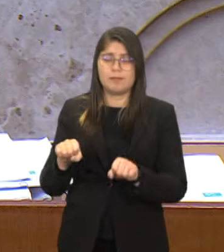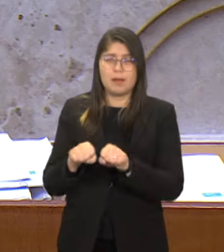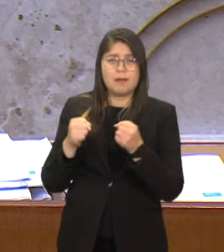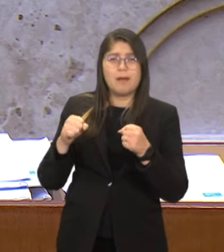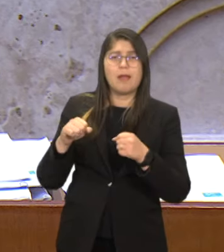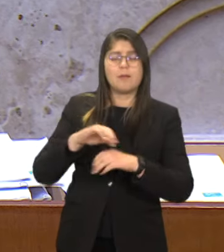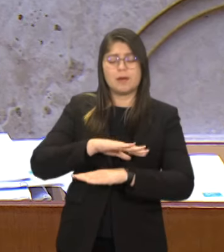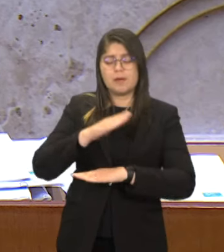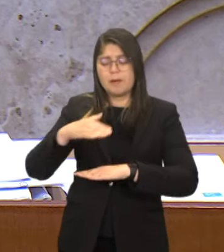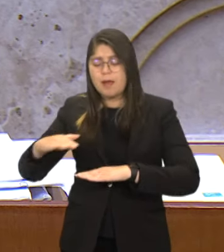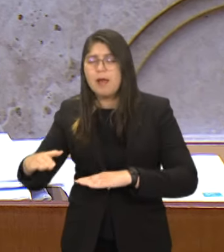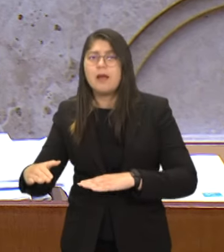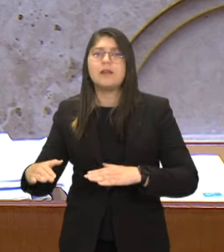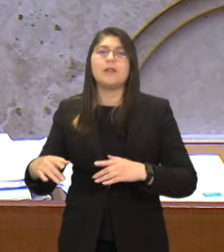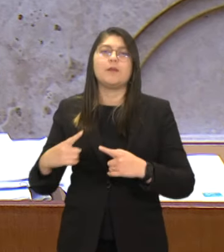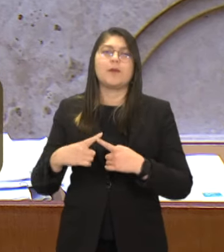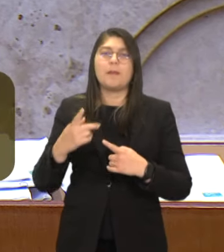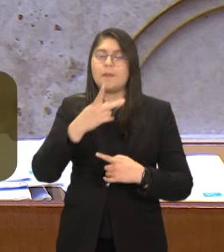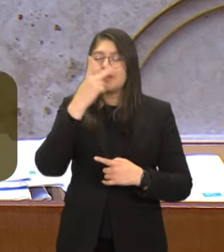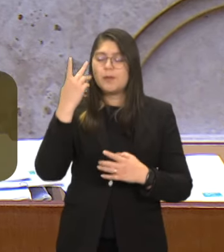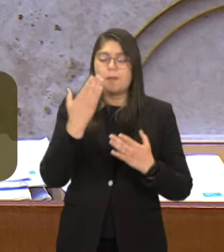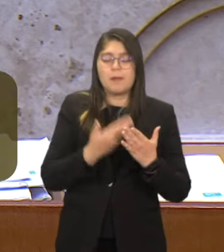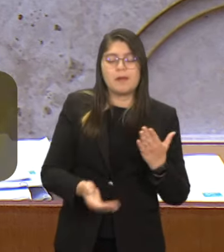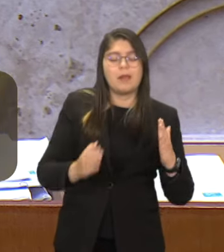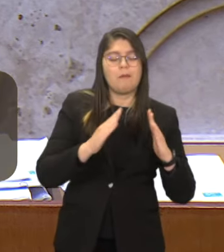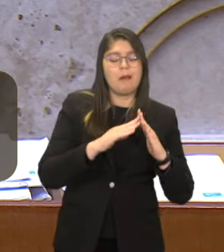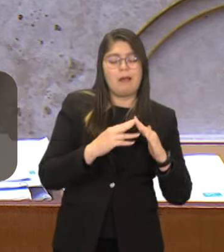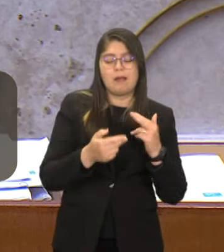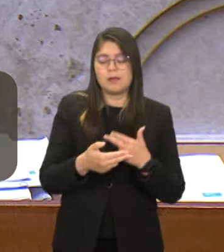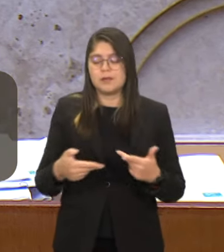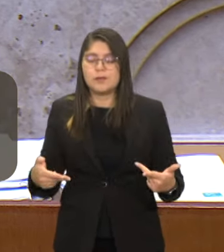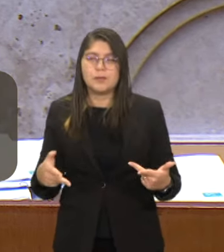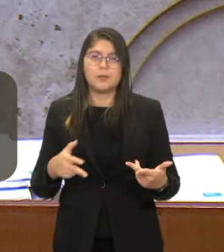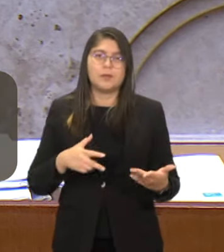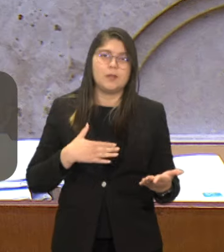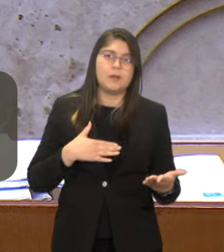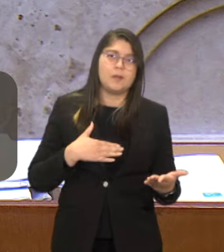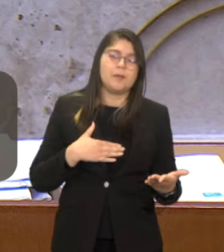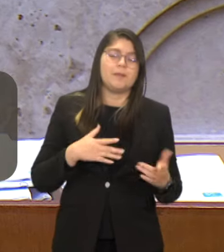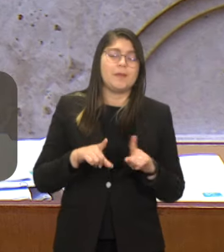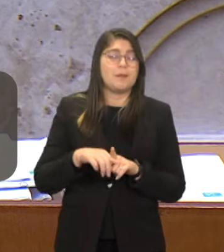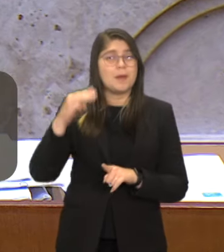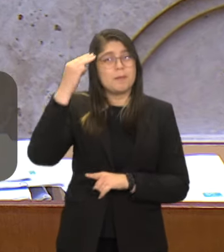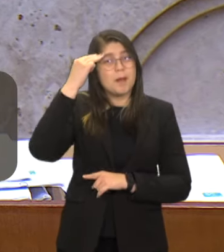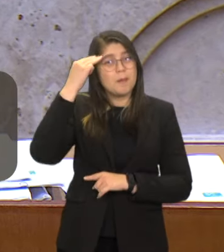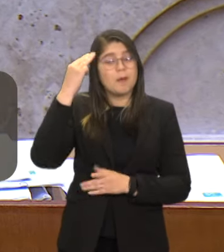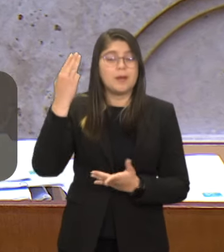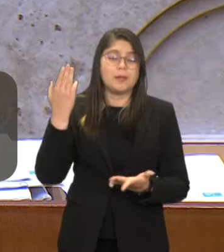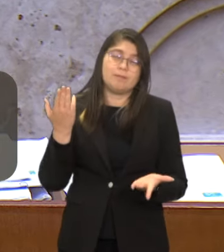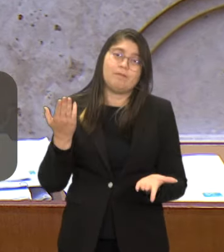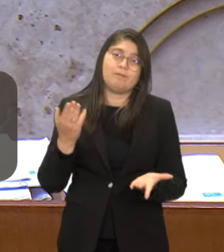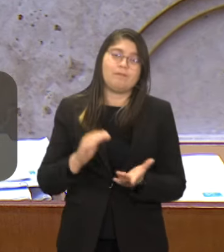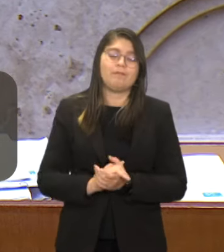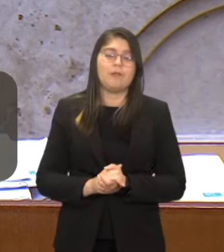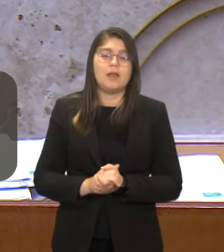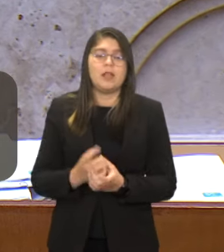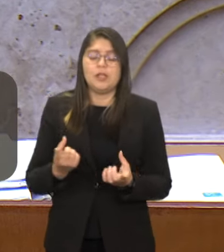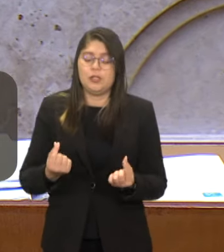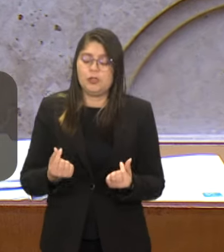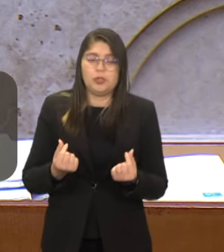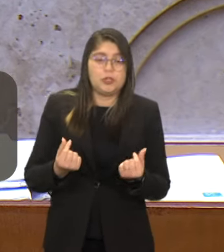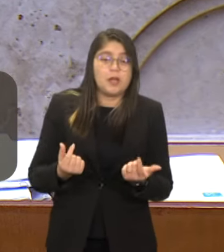que perderam suas casas, seus pertences e suas memórias, eu diria. Dinheiro,